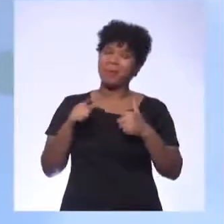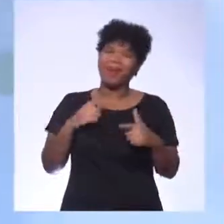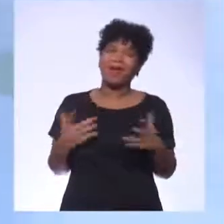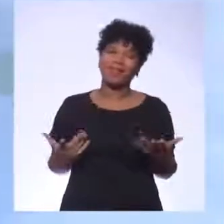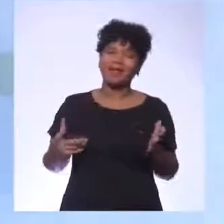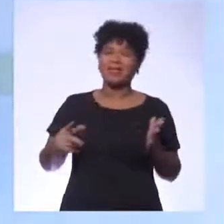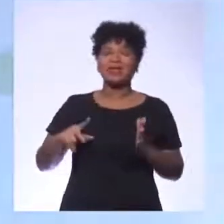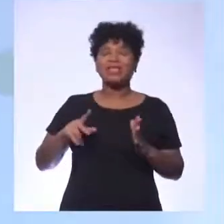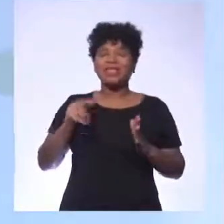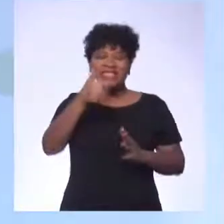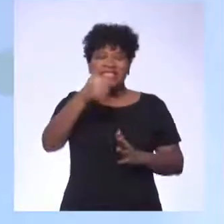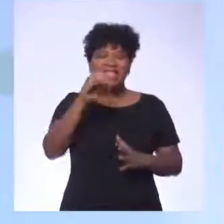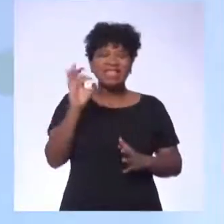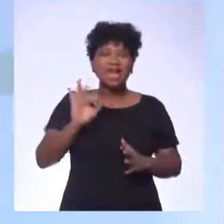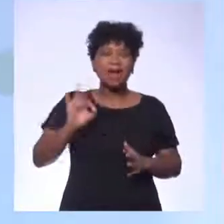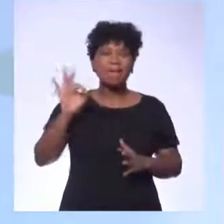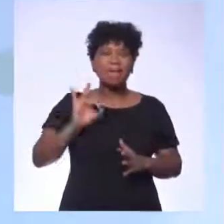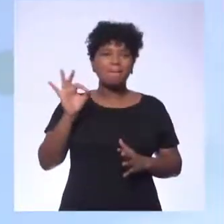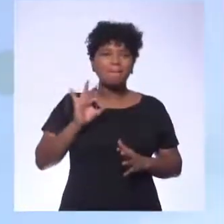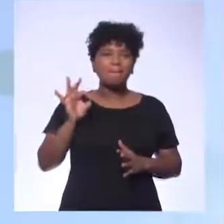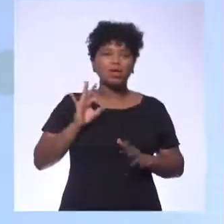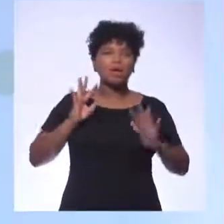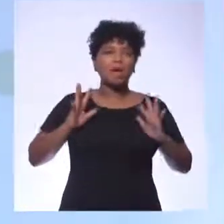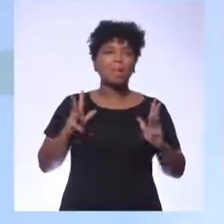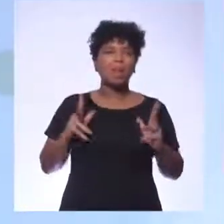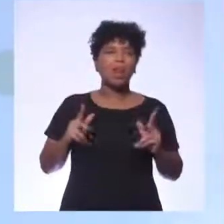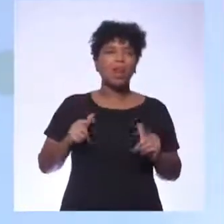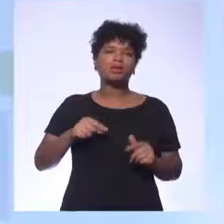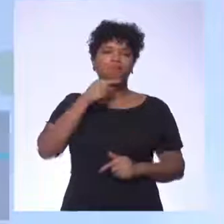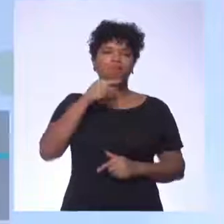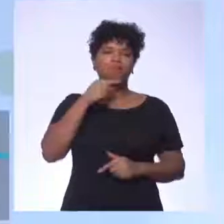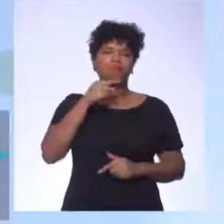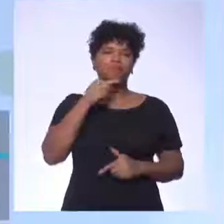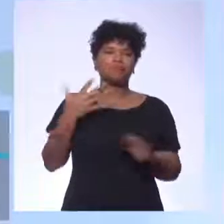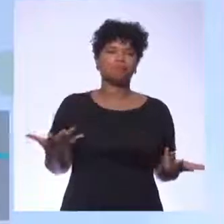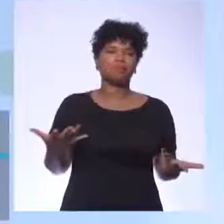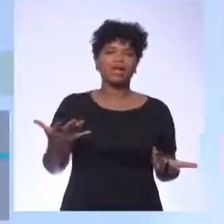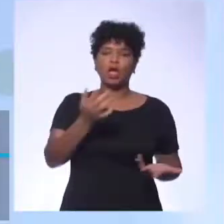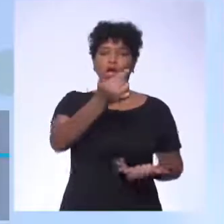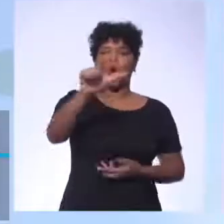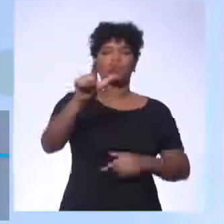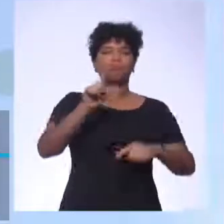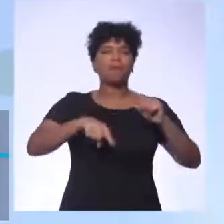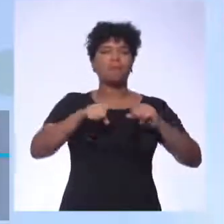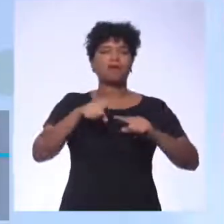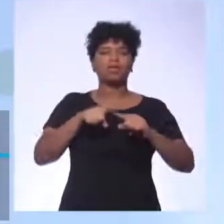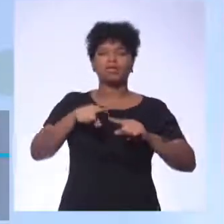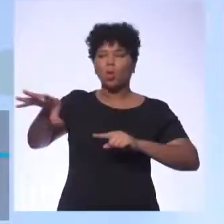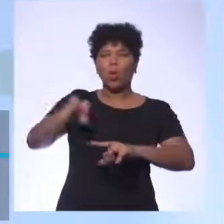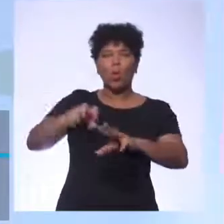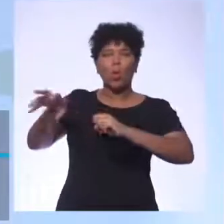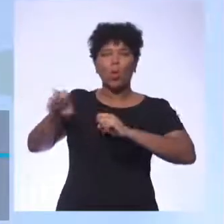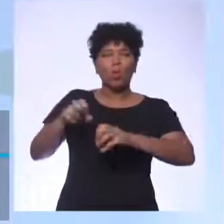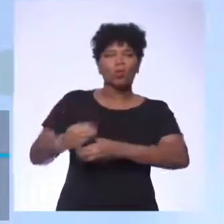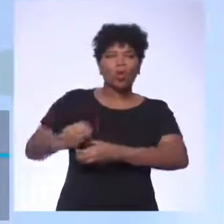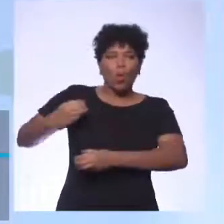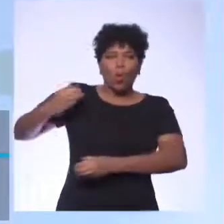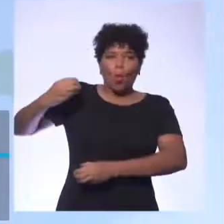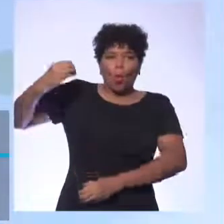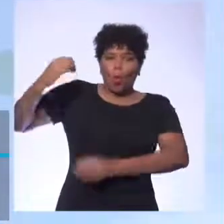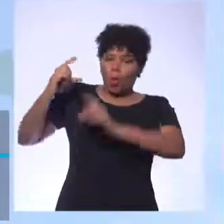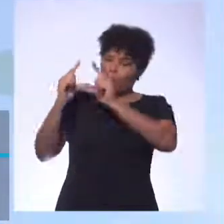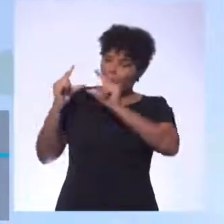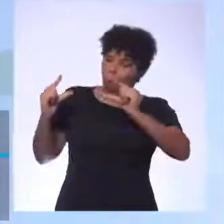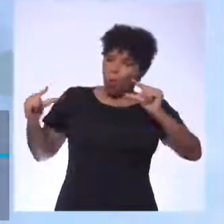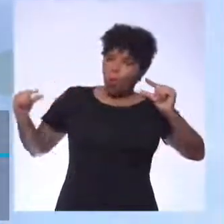essa estrutura aí, né, no ambiente onde ela se encontra, ela vai estar ali interagindo com os seres vivos que ali estão. A gente sabe de casos de